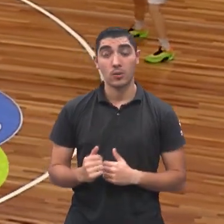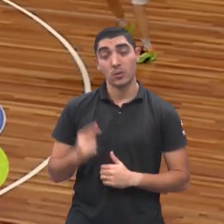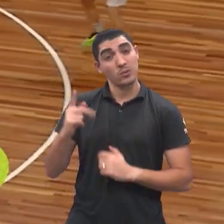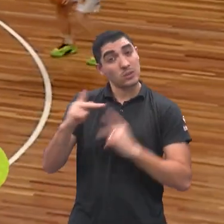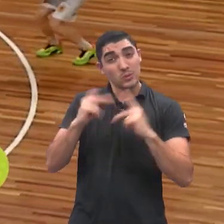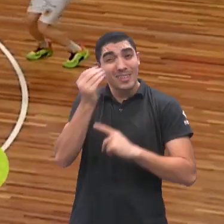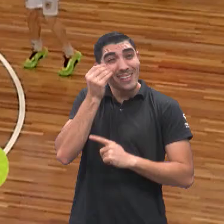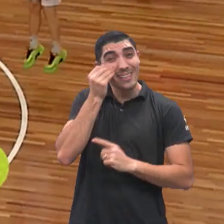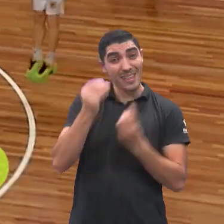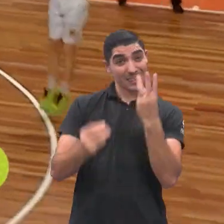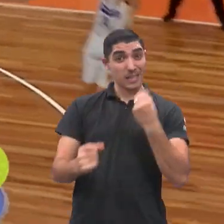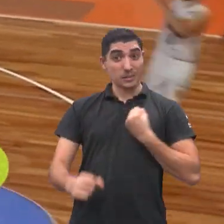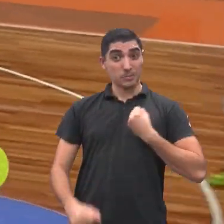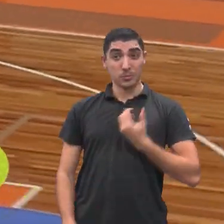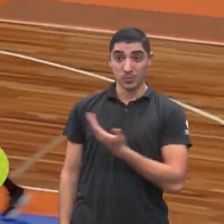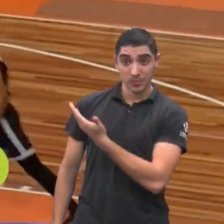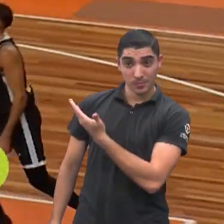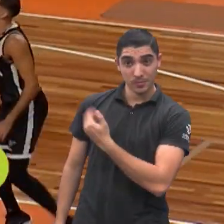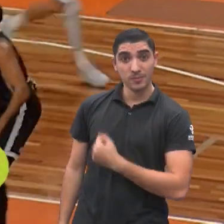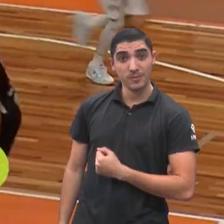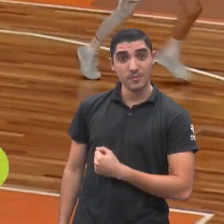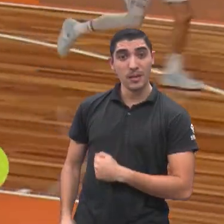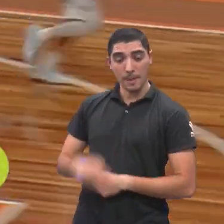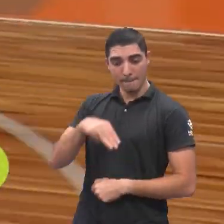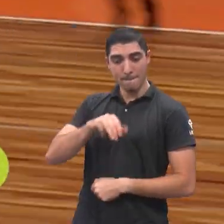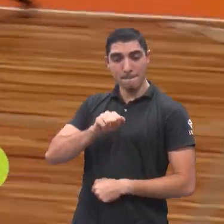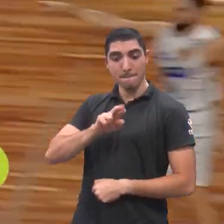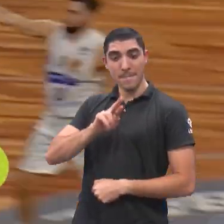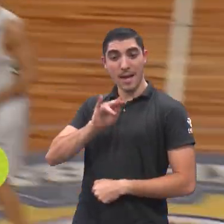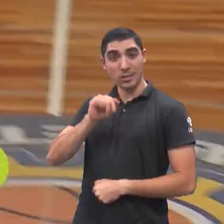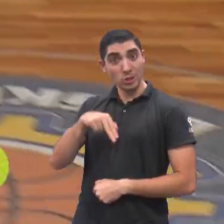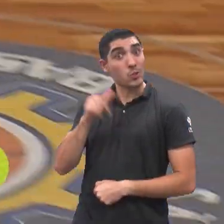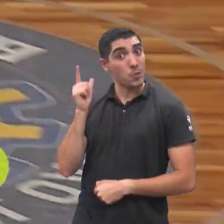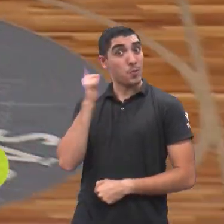3, sempre com ele, Martim Fernandes.